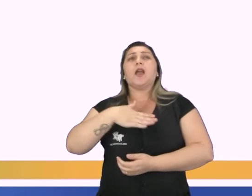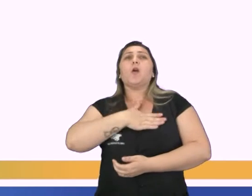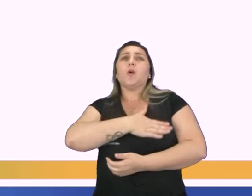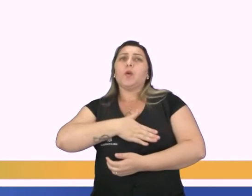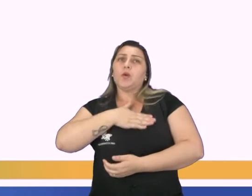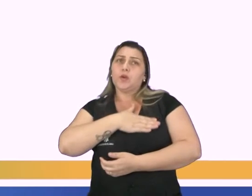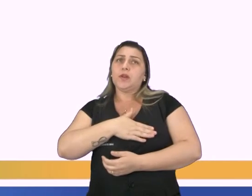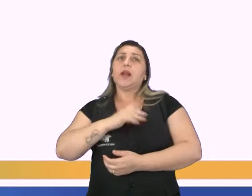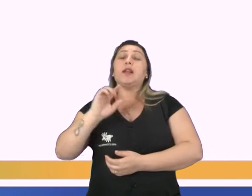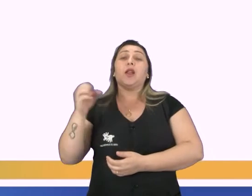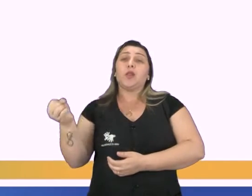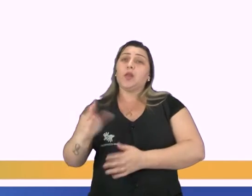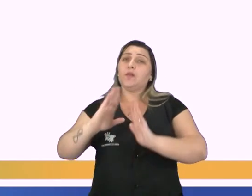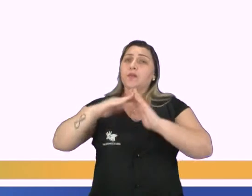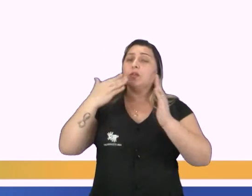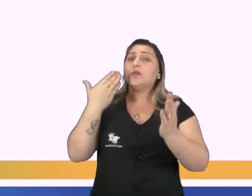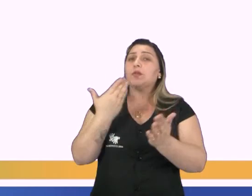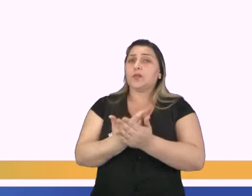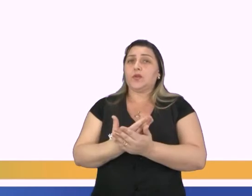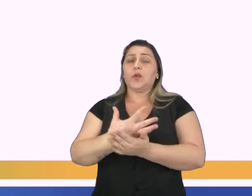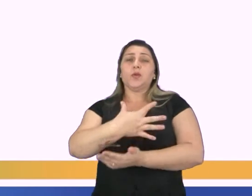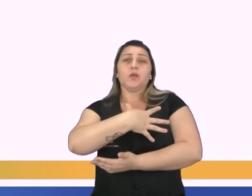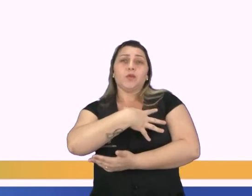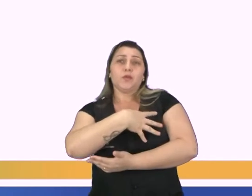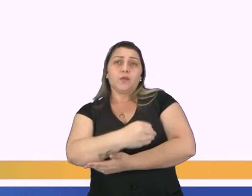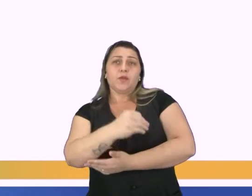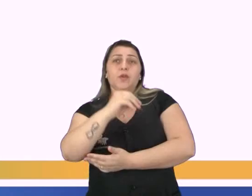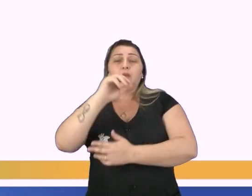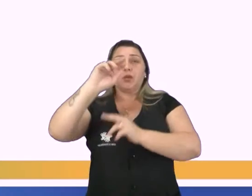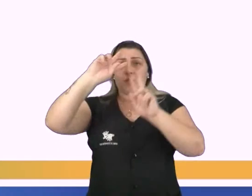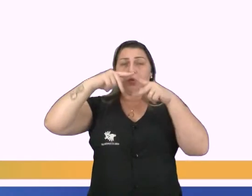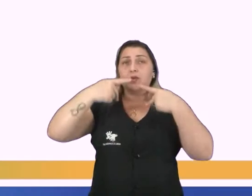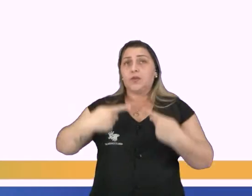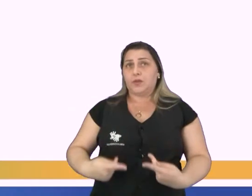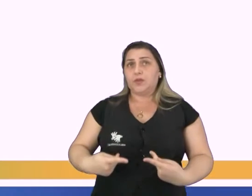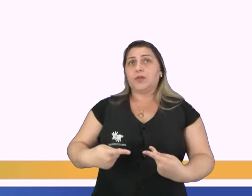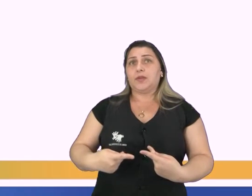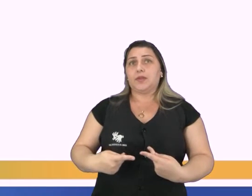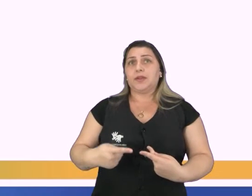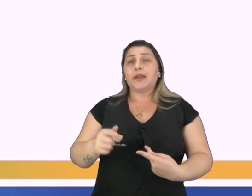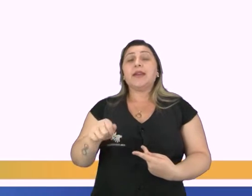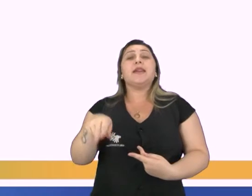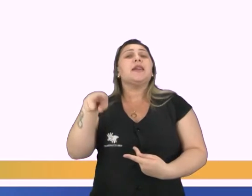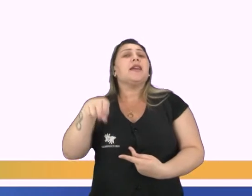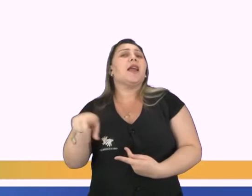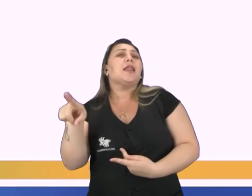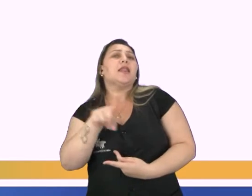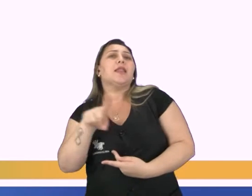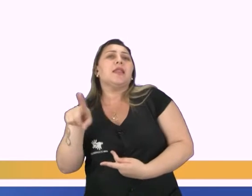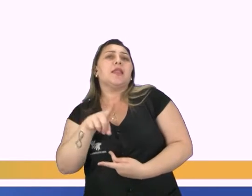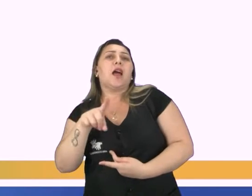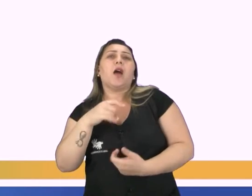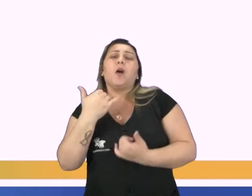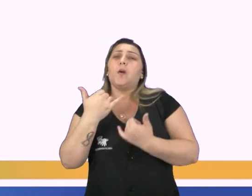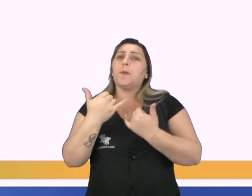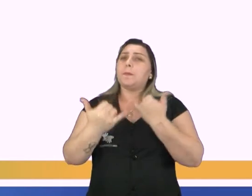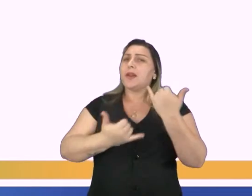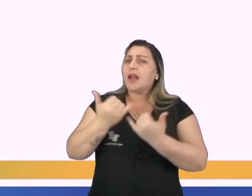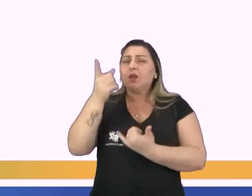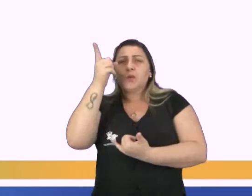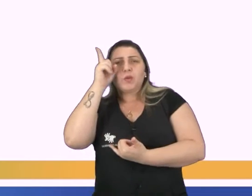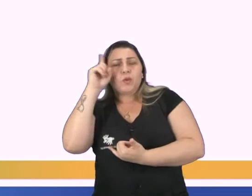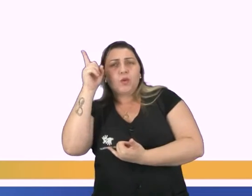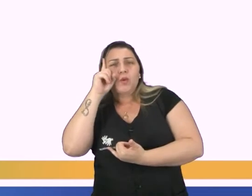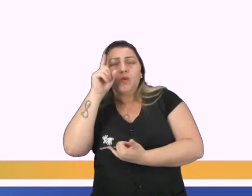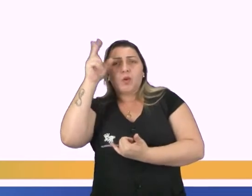gostou mesmo da nova escola foram os filhos dos humanos. Afinal, quem não, de poder brincar todos os dias